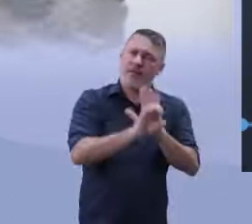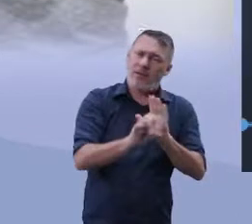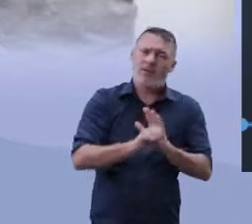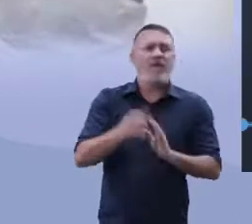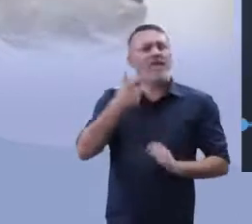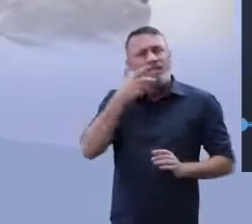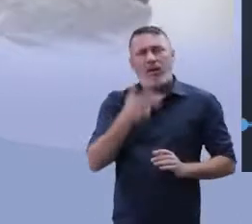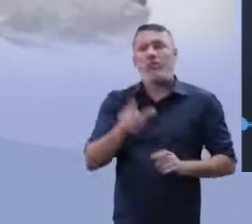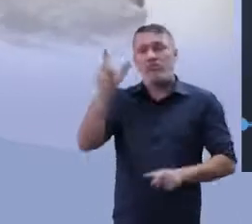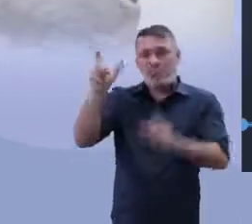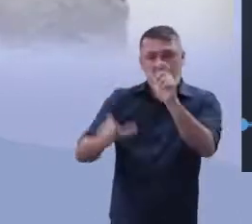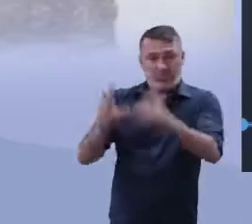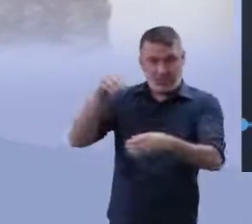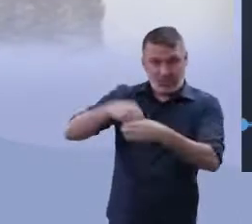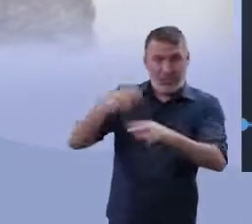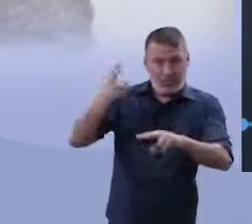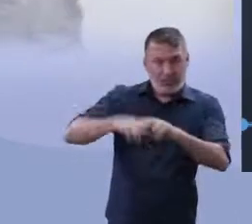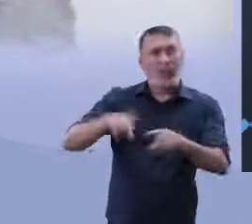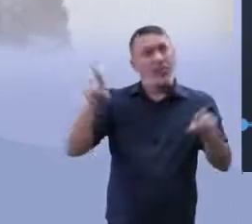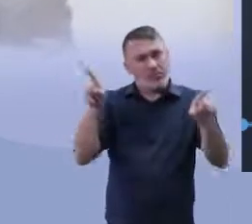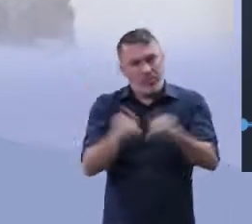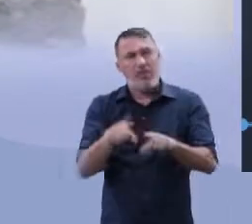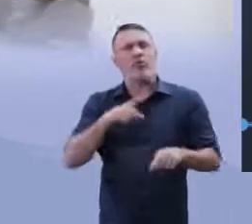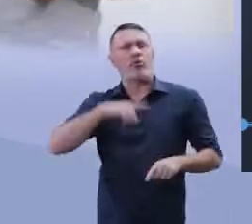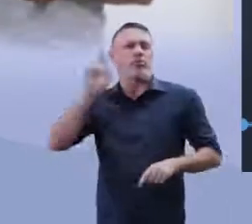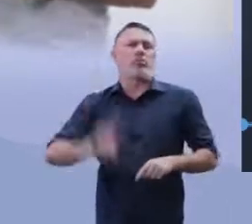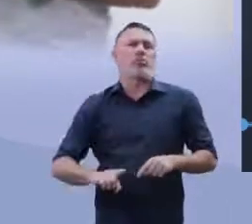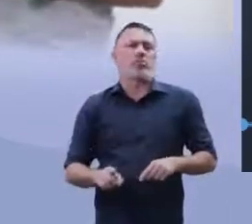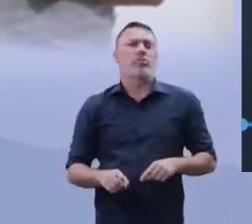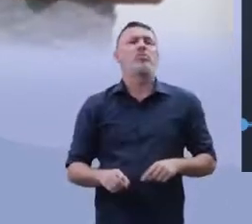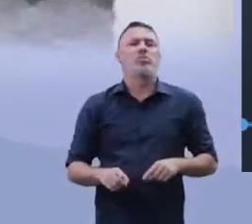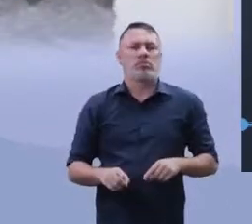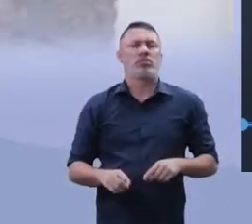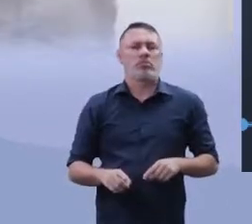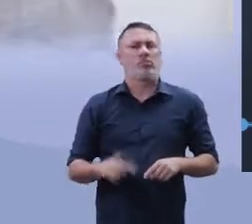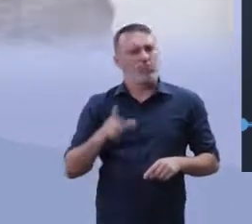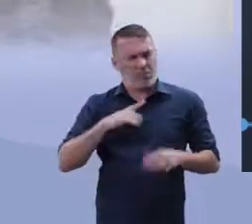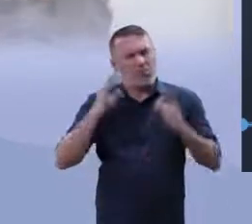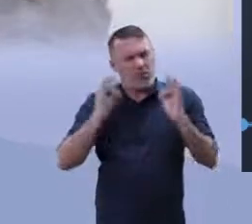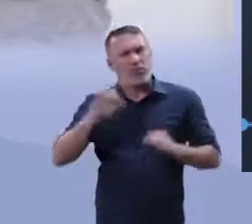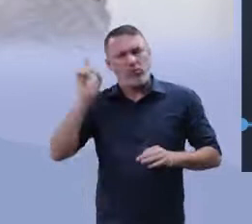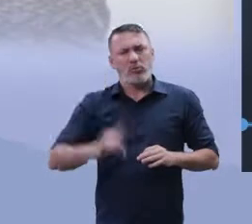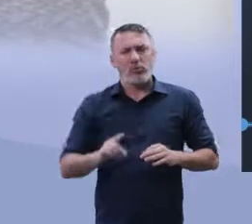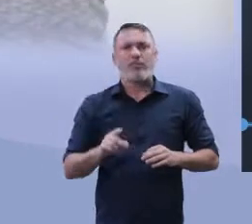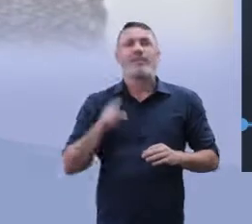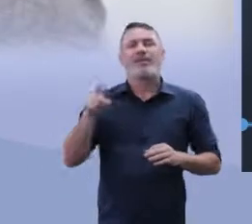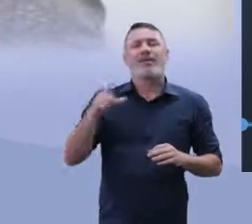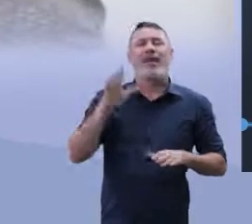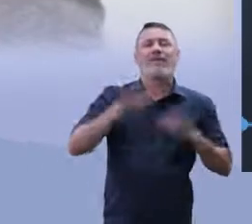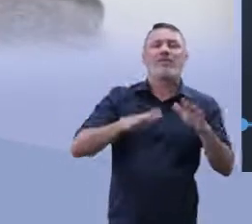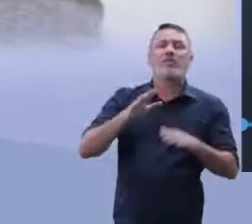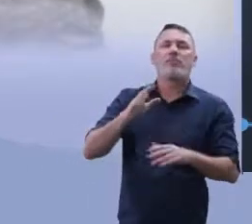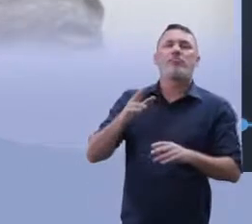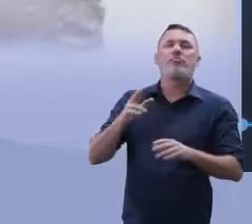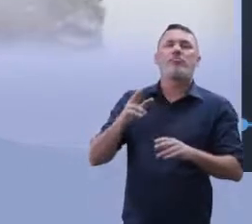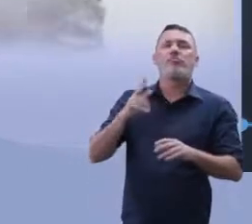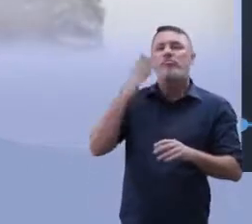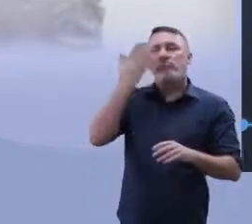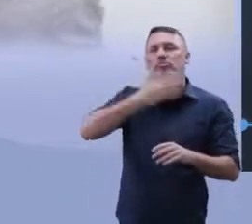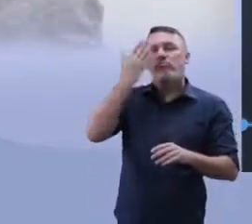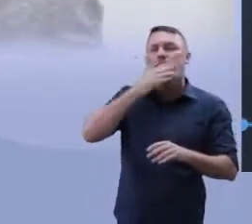estatutos, eles são pessoas de direito. E isso aí é alimentado, essa